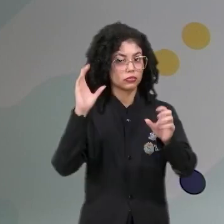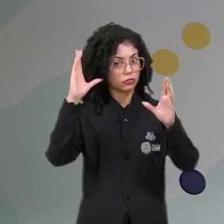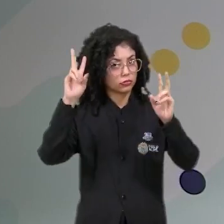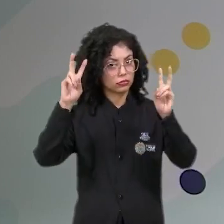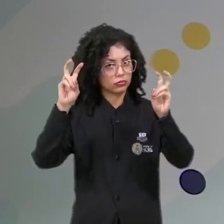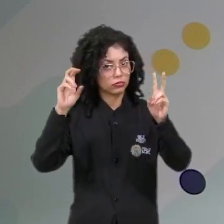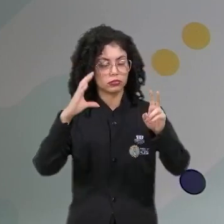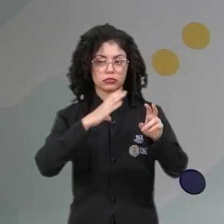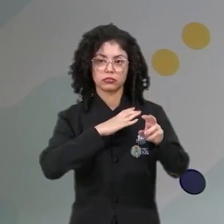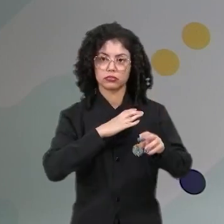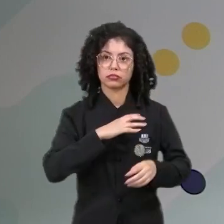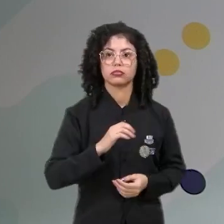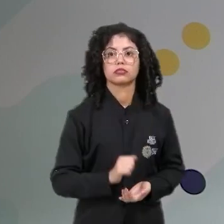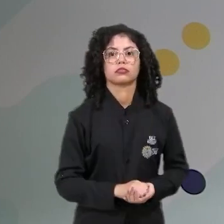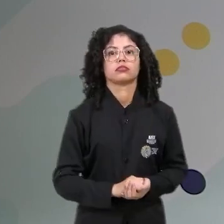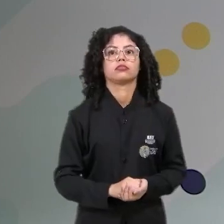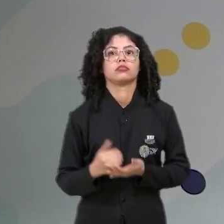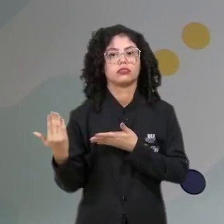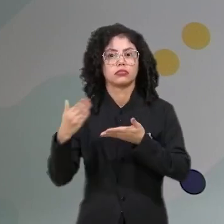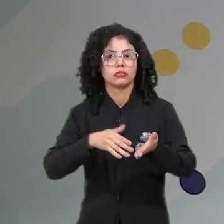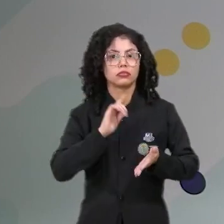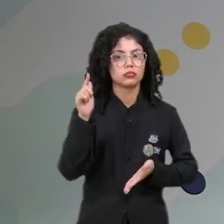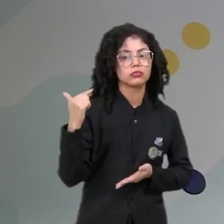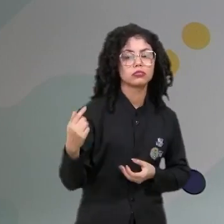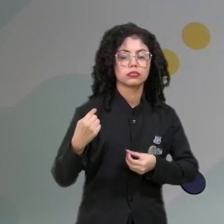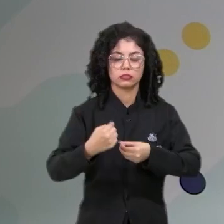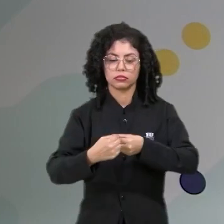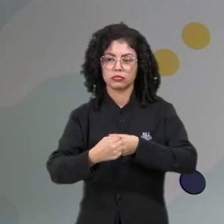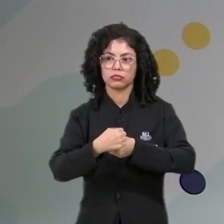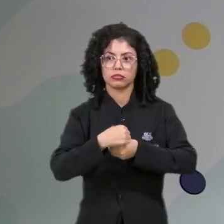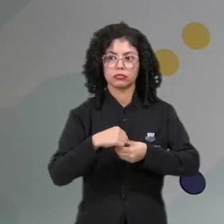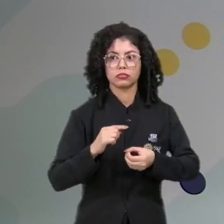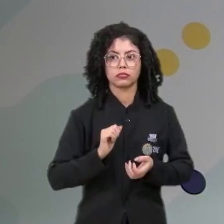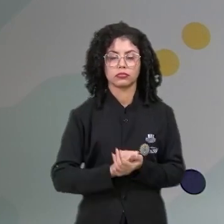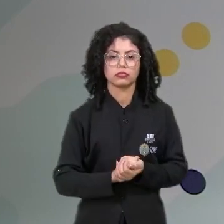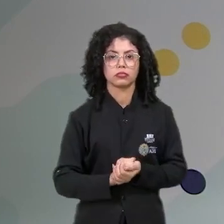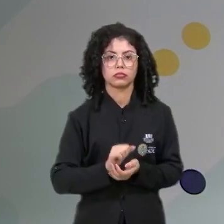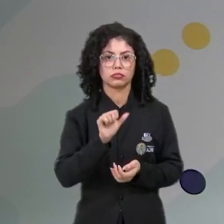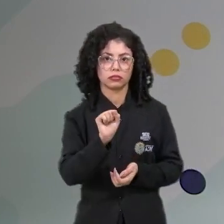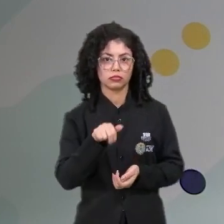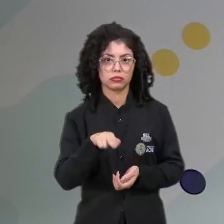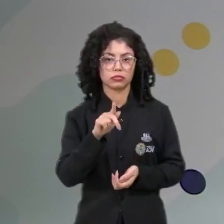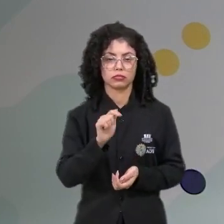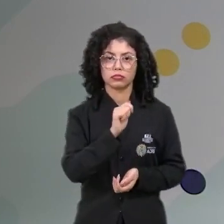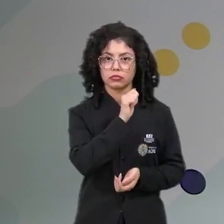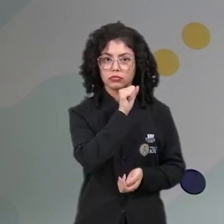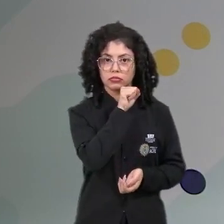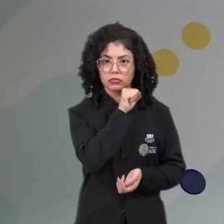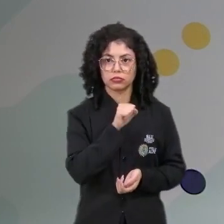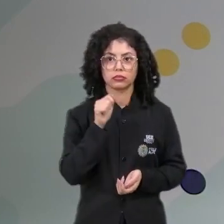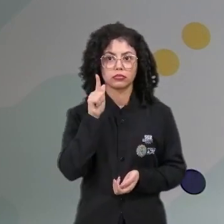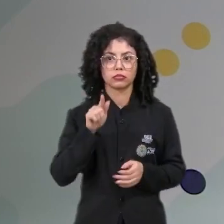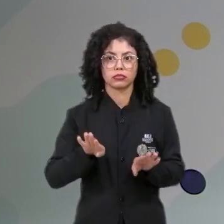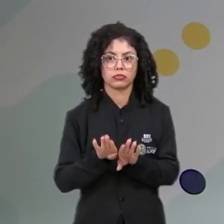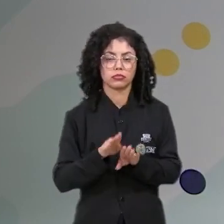cidade, né, urbana, e estou chegando em um outro município de Senador Guiomar. Onde ocorre a conurbação, acaba que